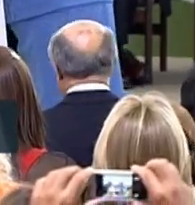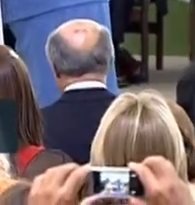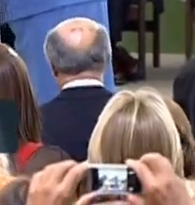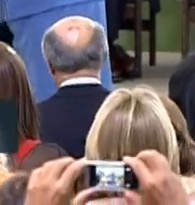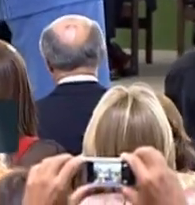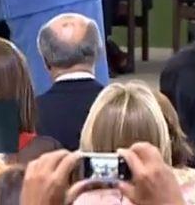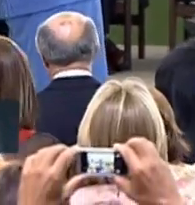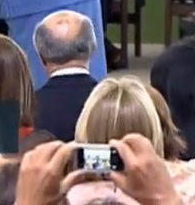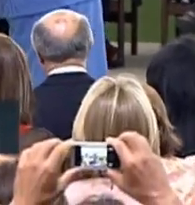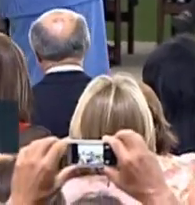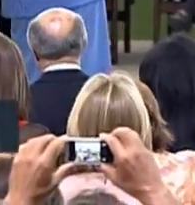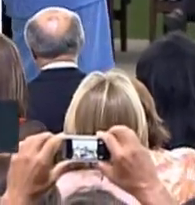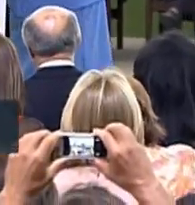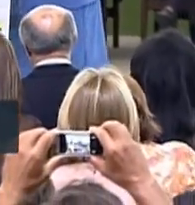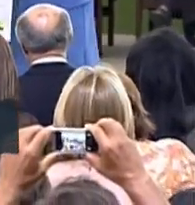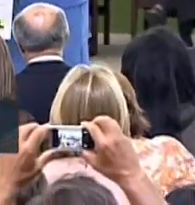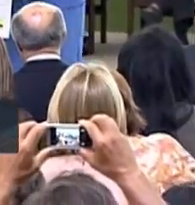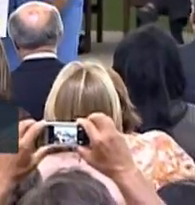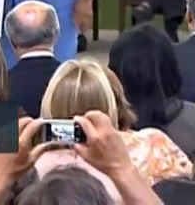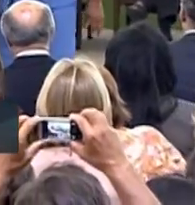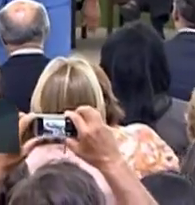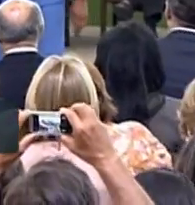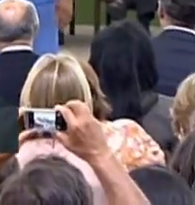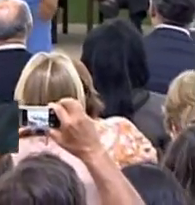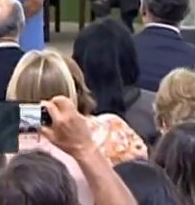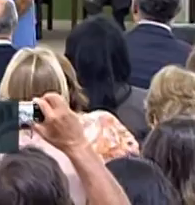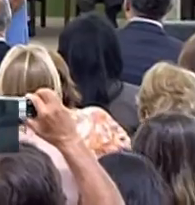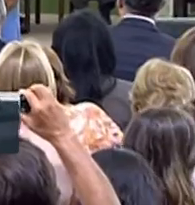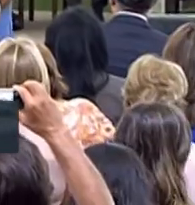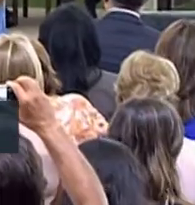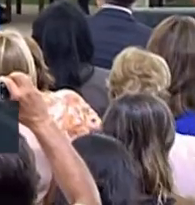me lembra muito bom